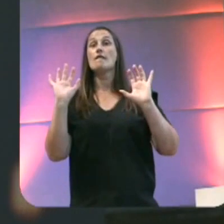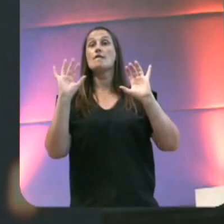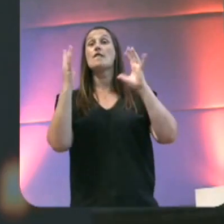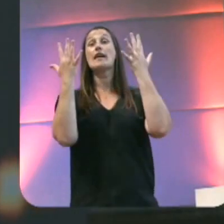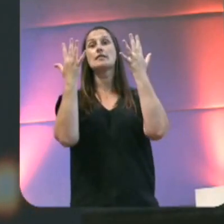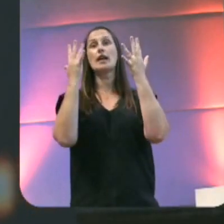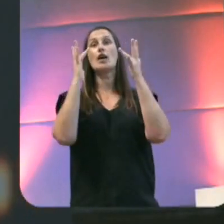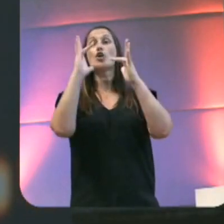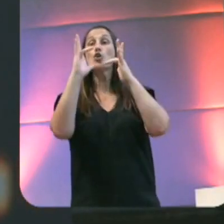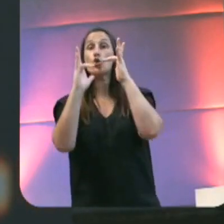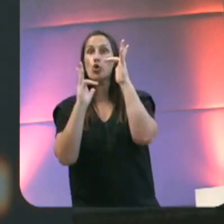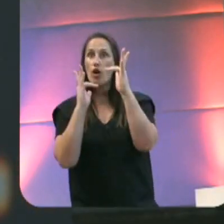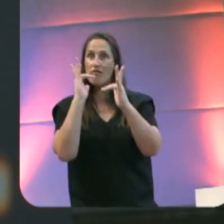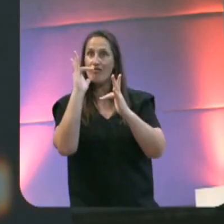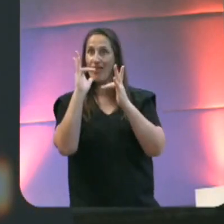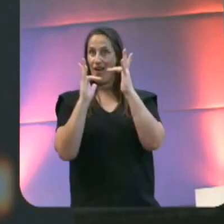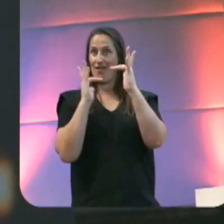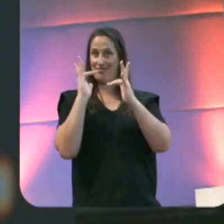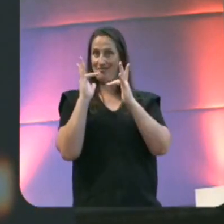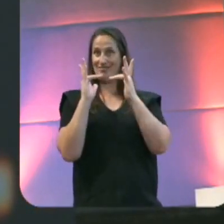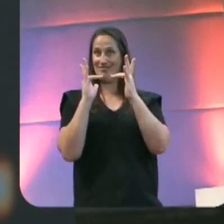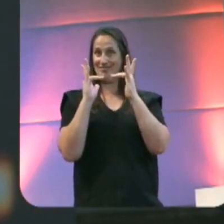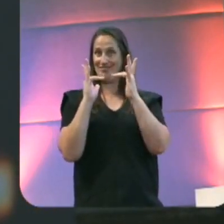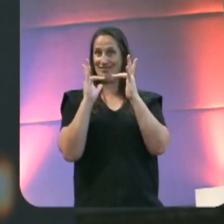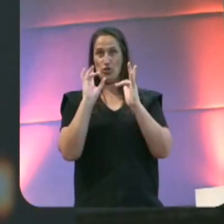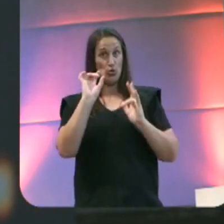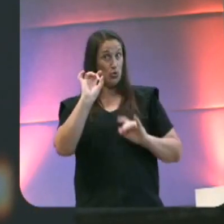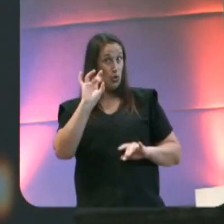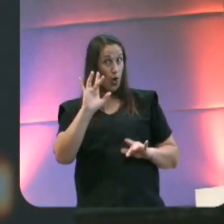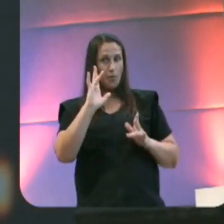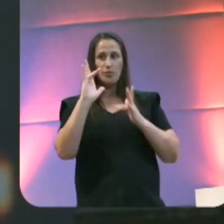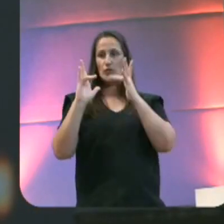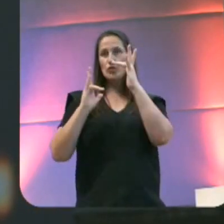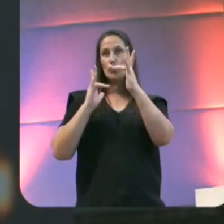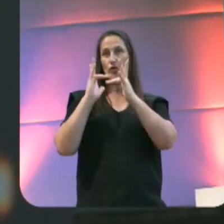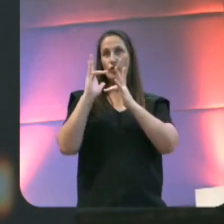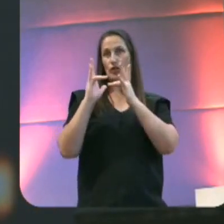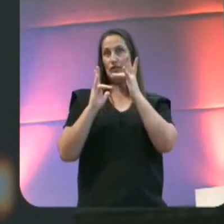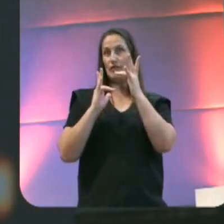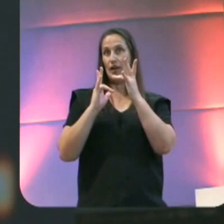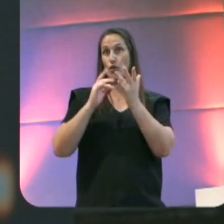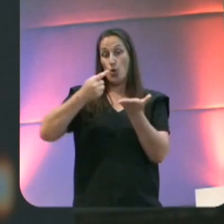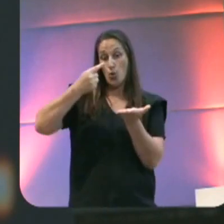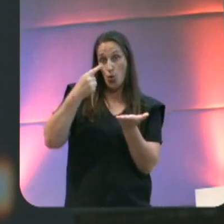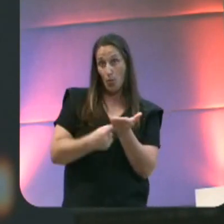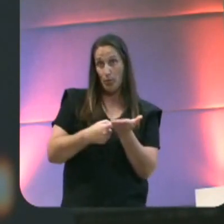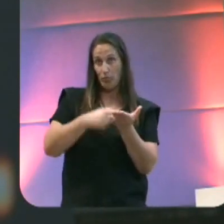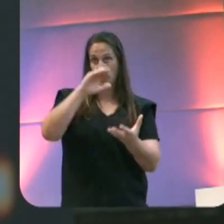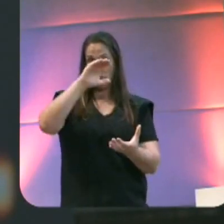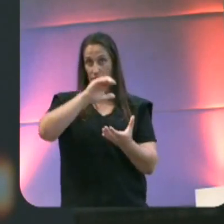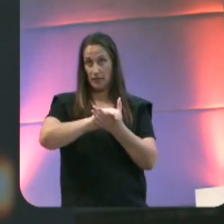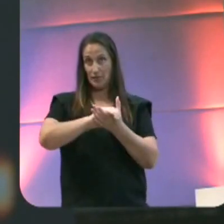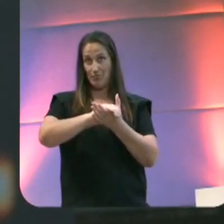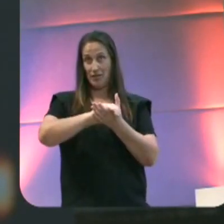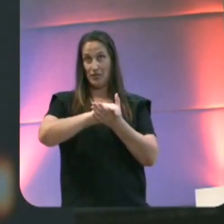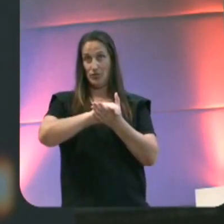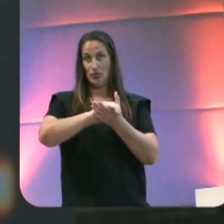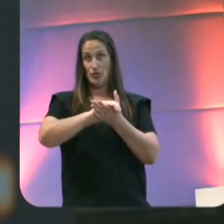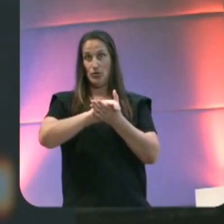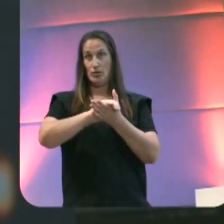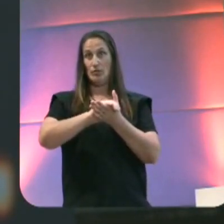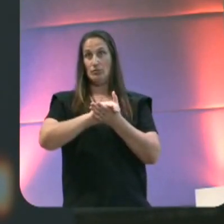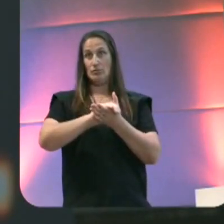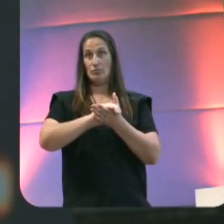do noivado. E nesse noivado, os votos do casamento eram feitos no